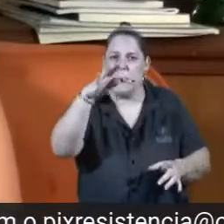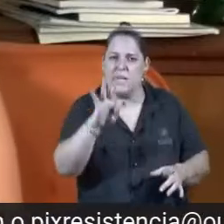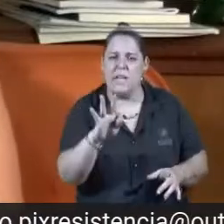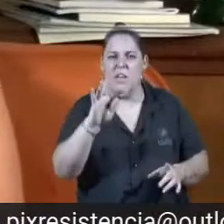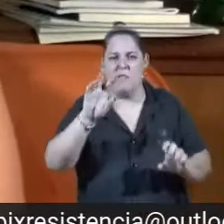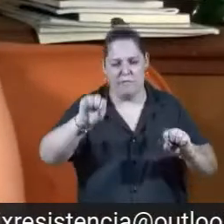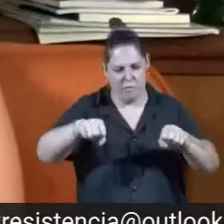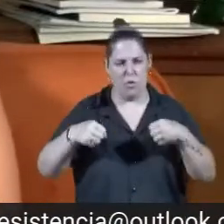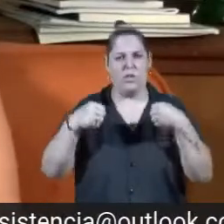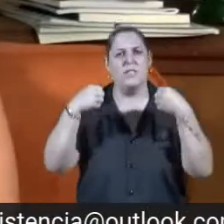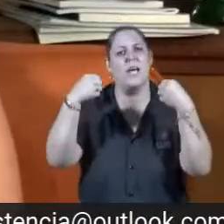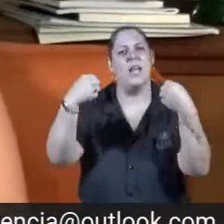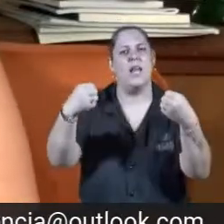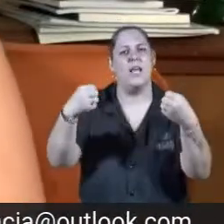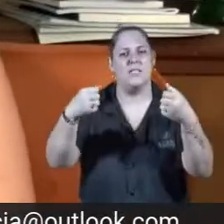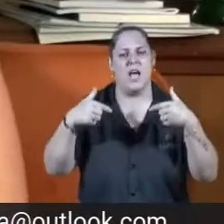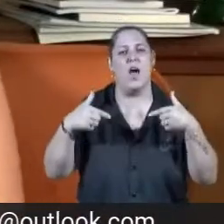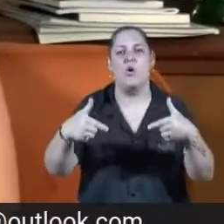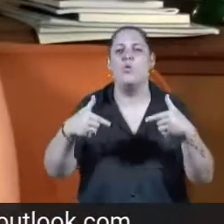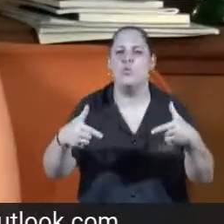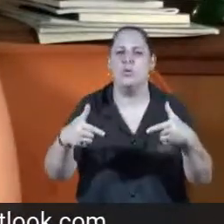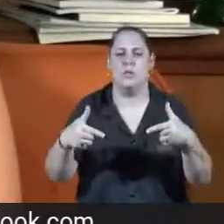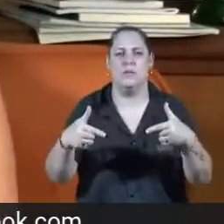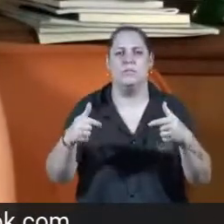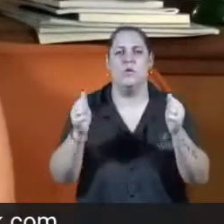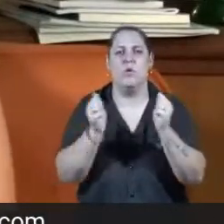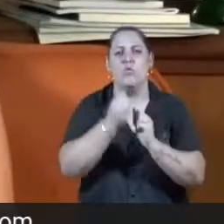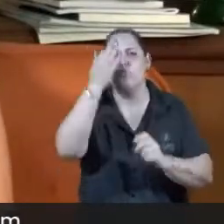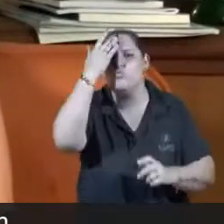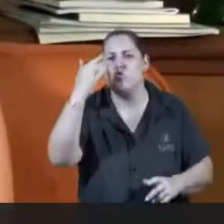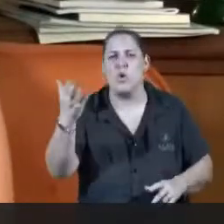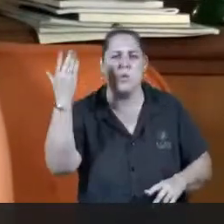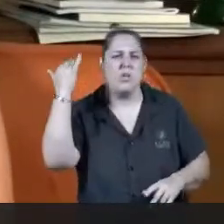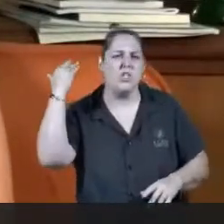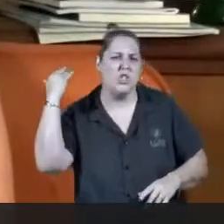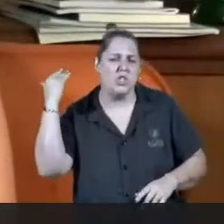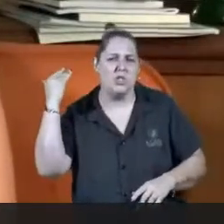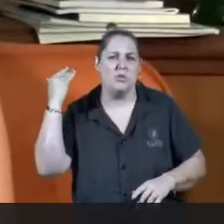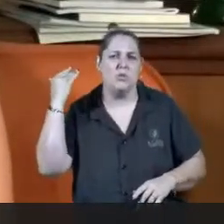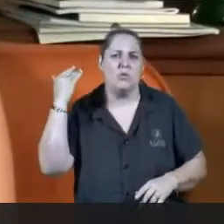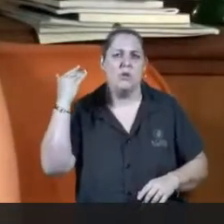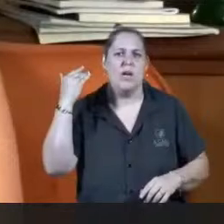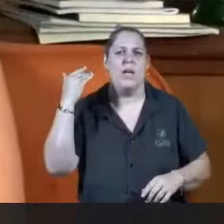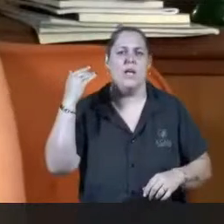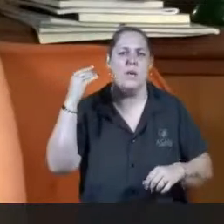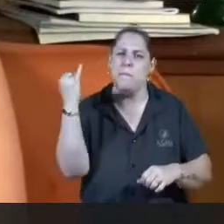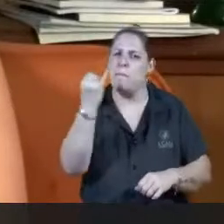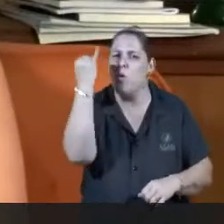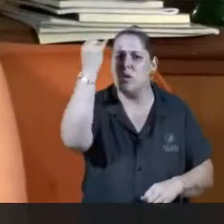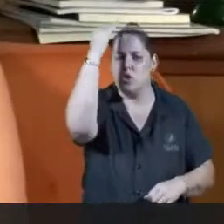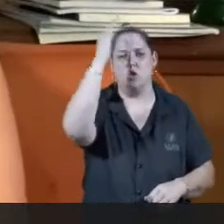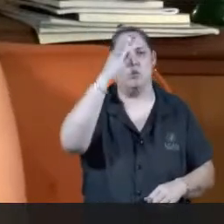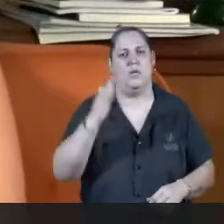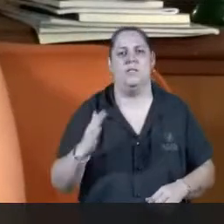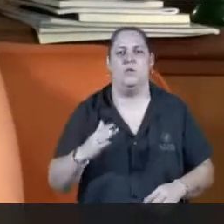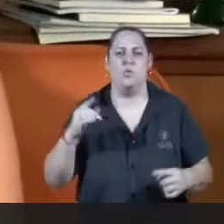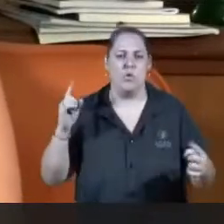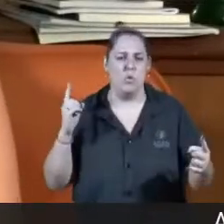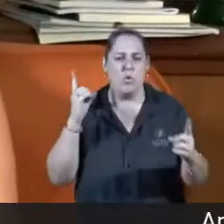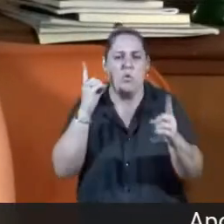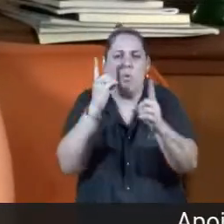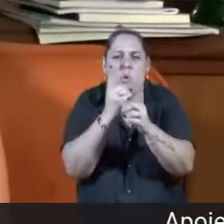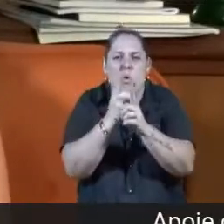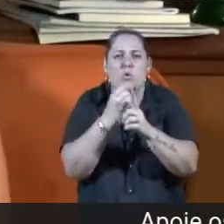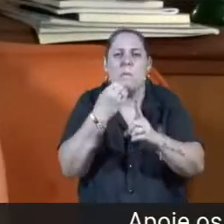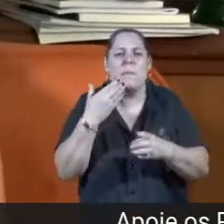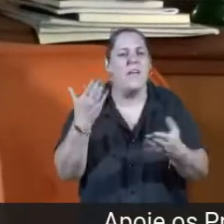causas com esse partido tão, tão antigo e com tantas marcas no Brasil. Então, que esse encontro seja muito bem-vindo,